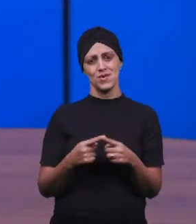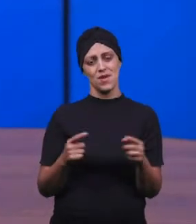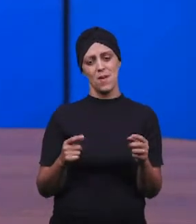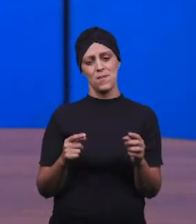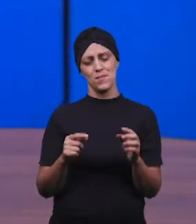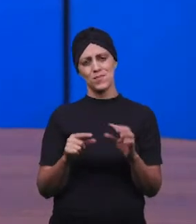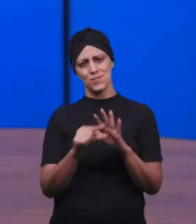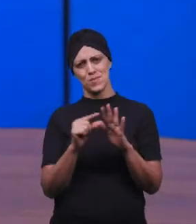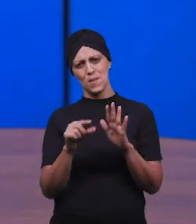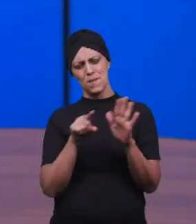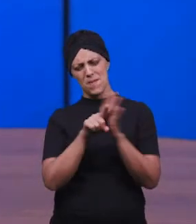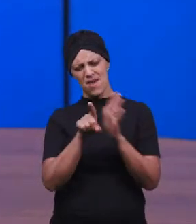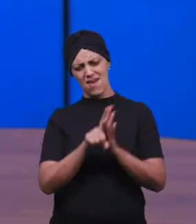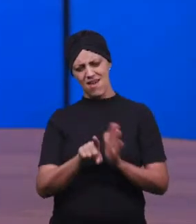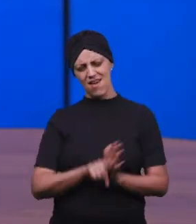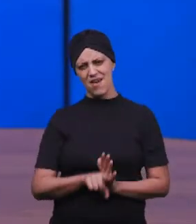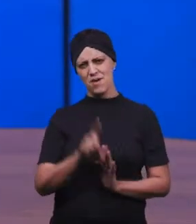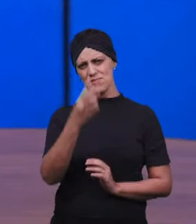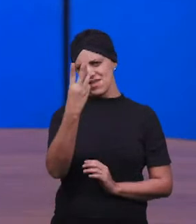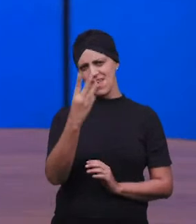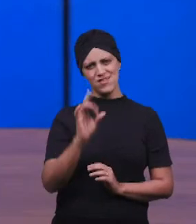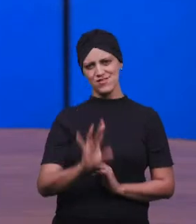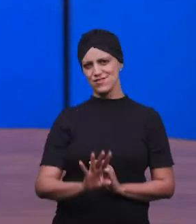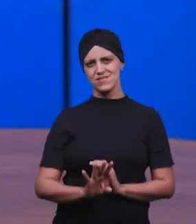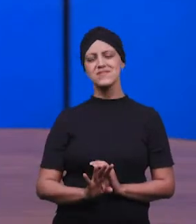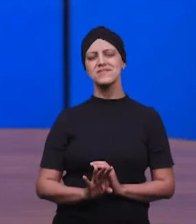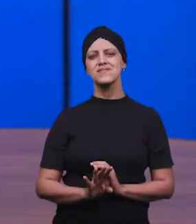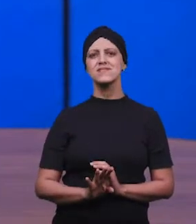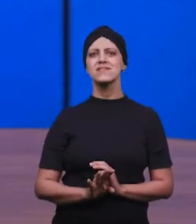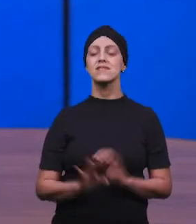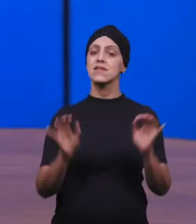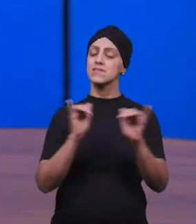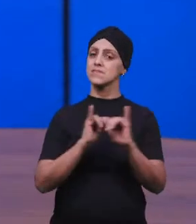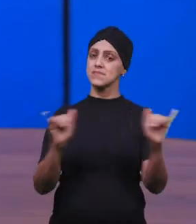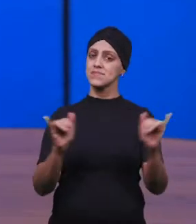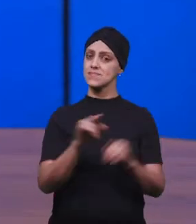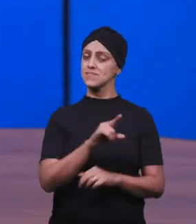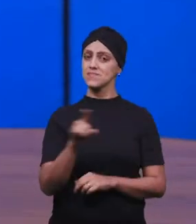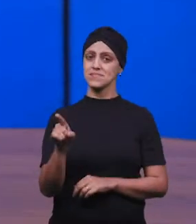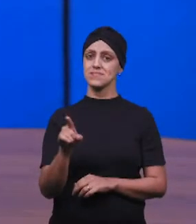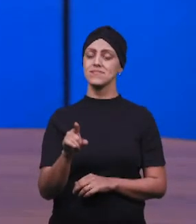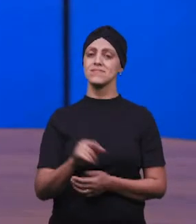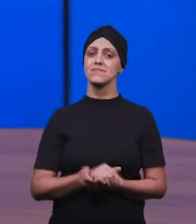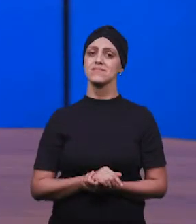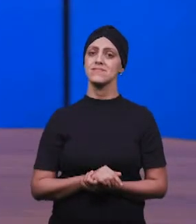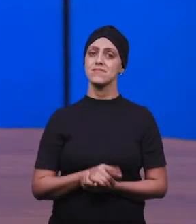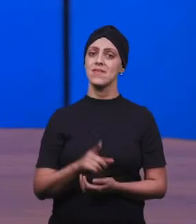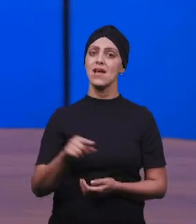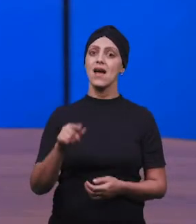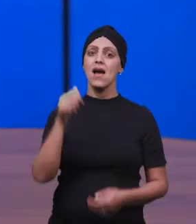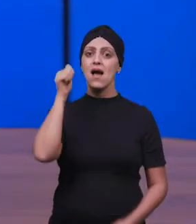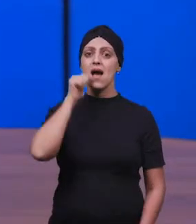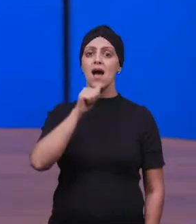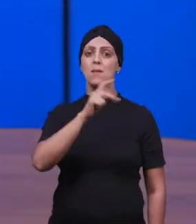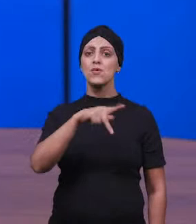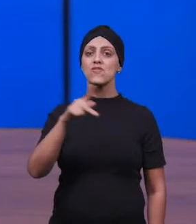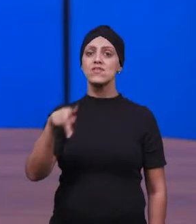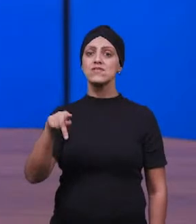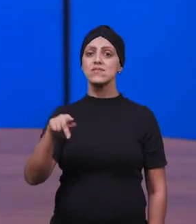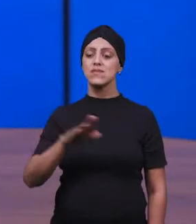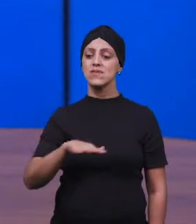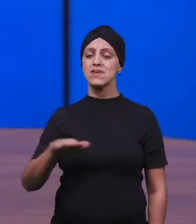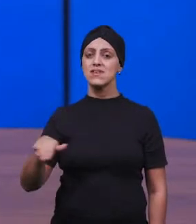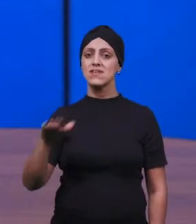é mais curto, porque tivemos um pouco menos de perguntas, mas que queremos deixar aqui para os irmãos mais uma informação. E essa agora é para